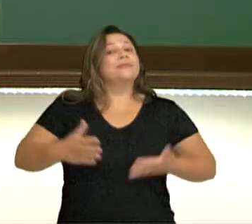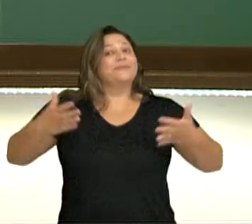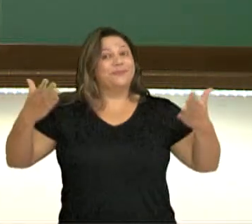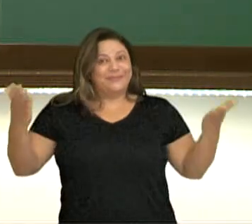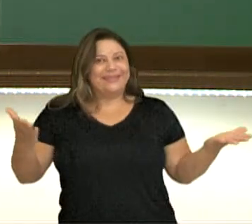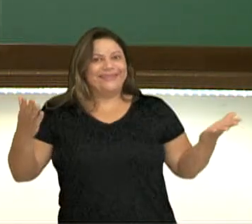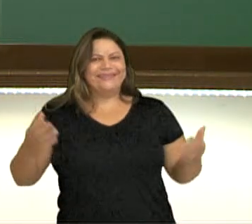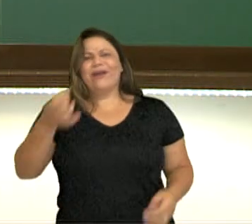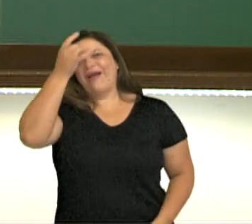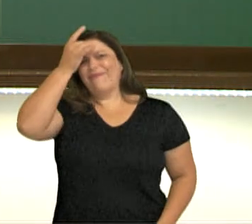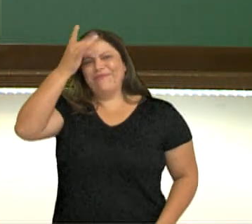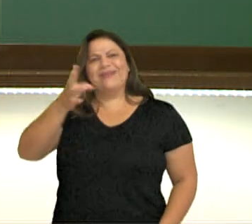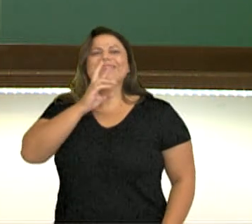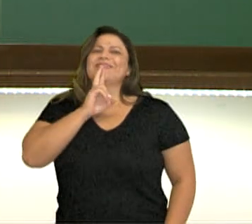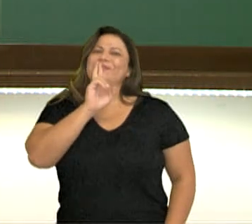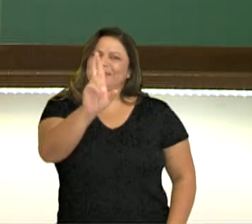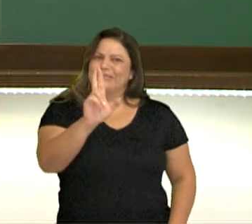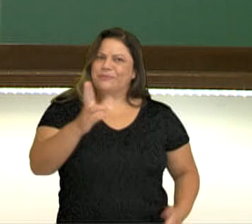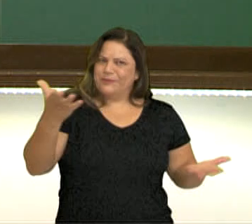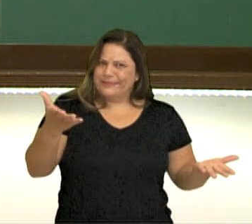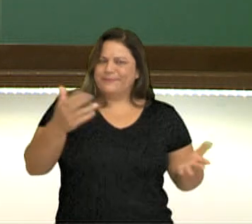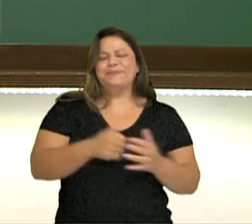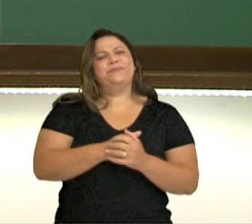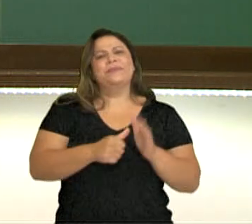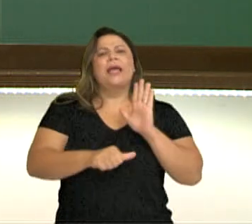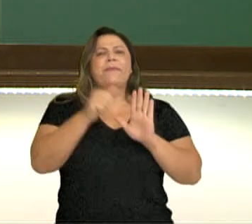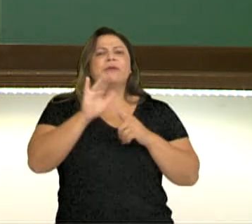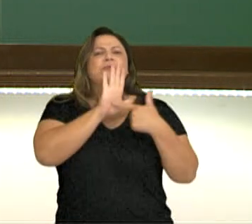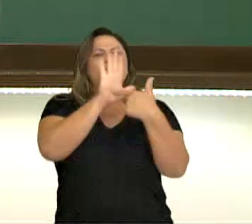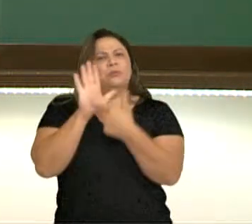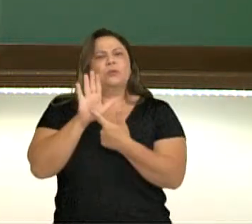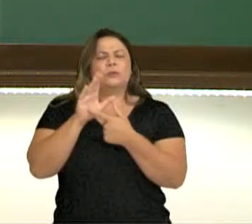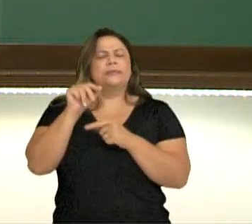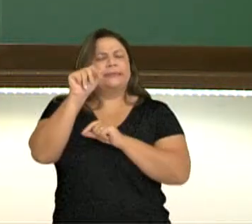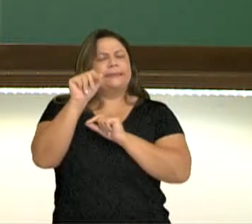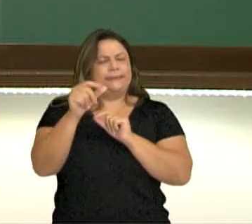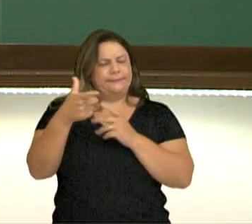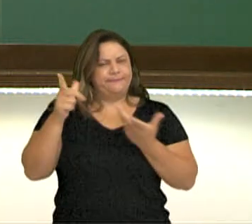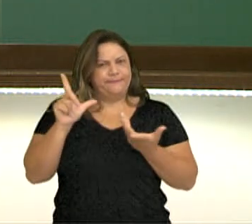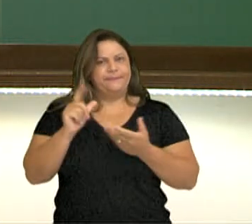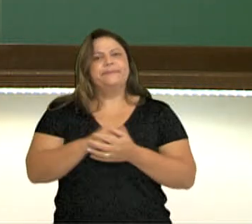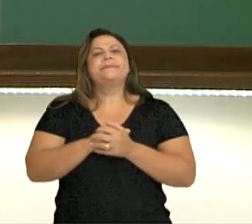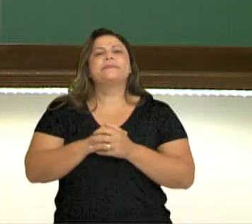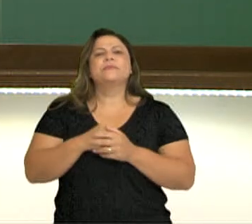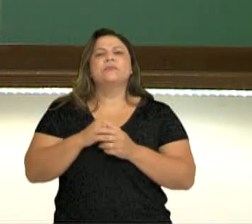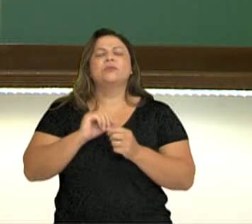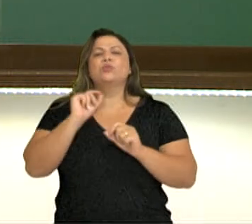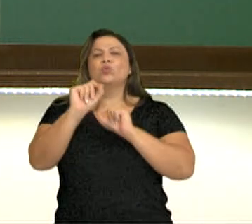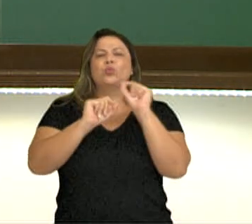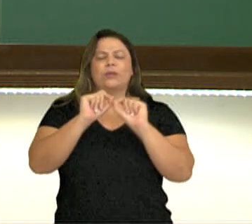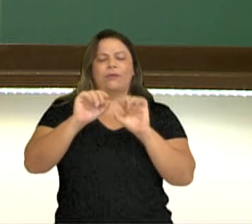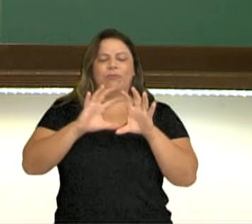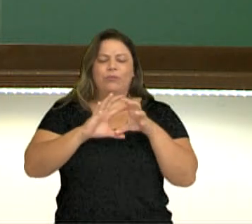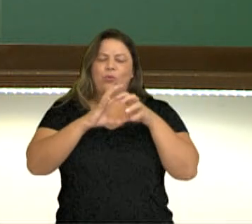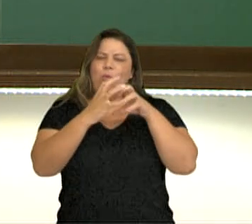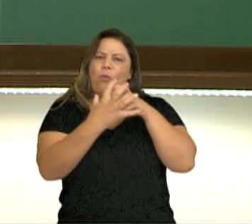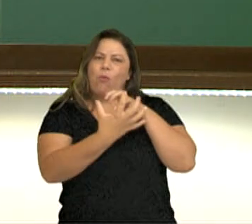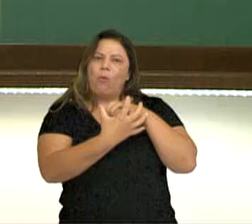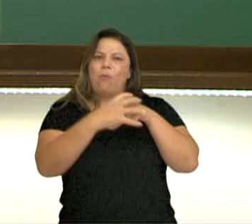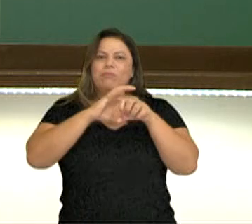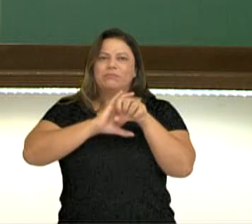aí, gente? Você achou fácil de responder? Primeira coisa, eu vou mostrar para vocês aqui, antes da resposta, um molde, né, que a gente fez